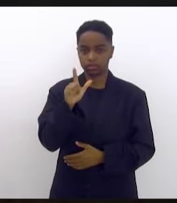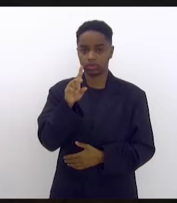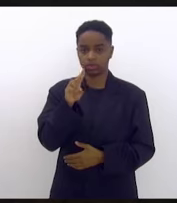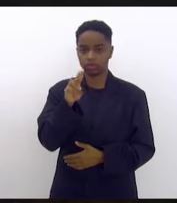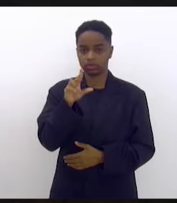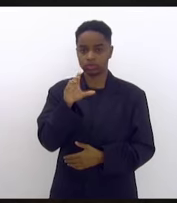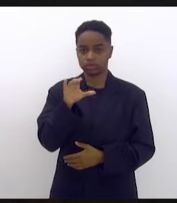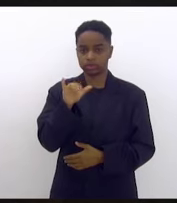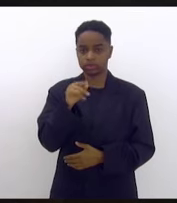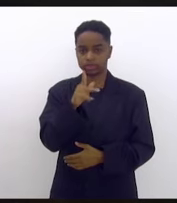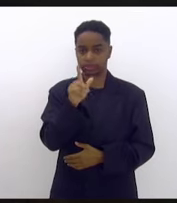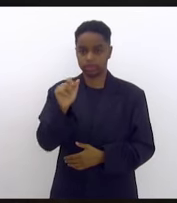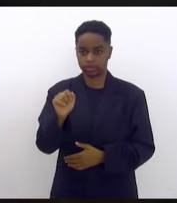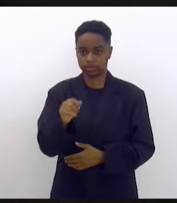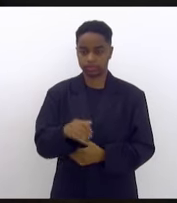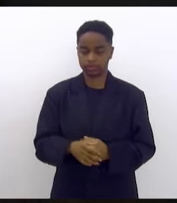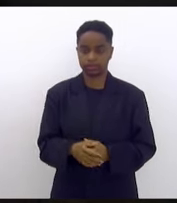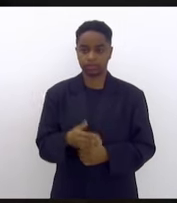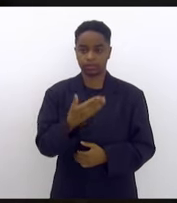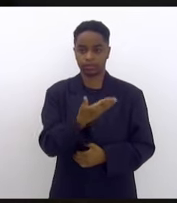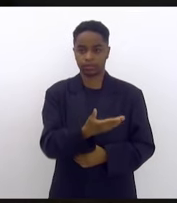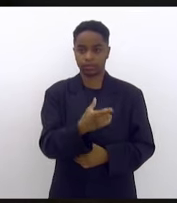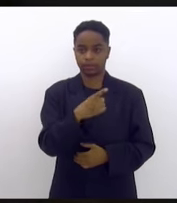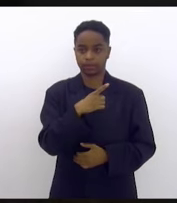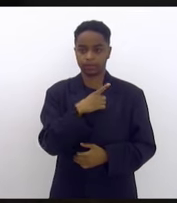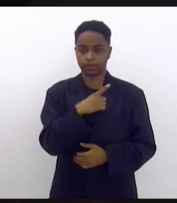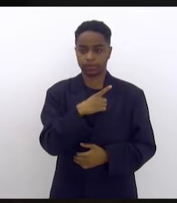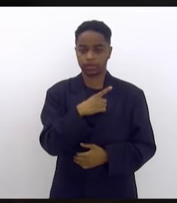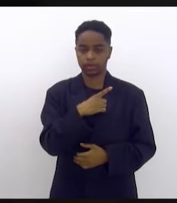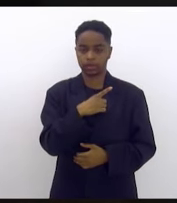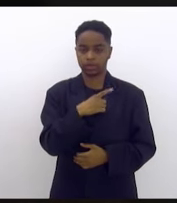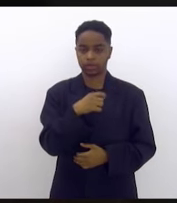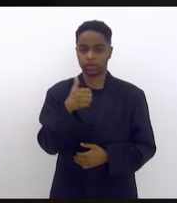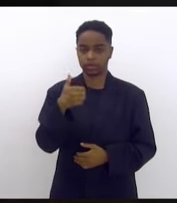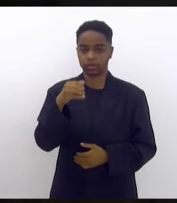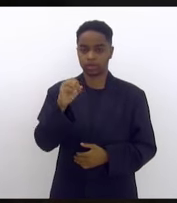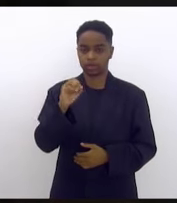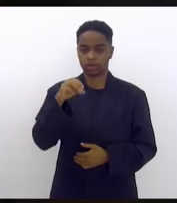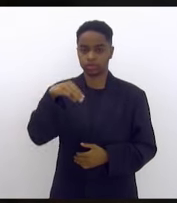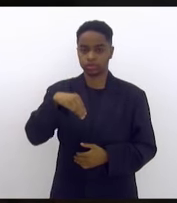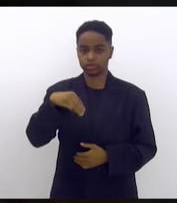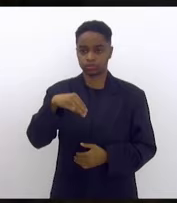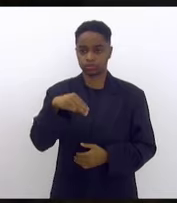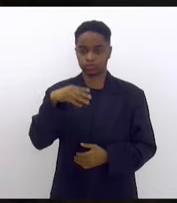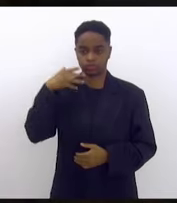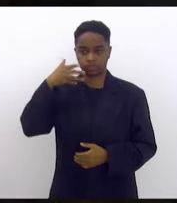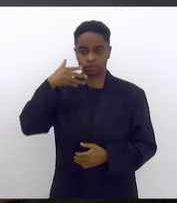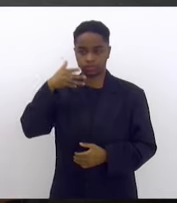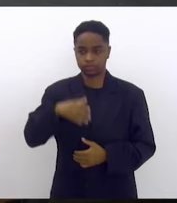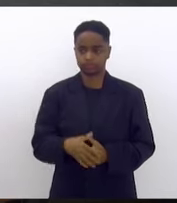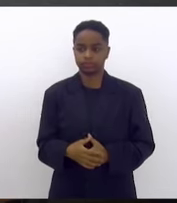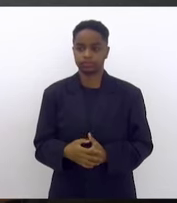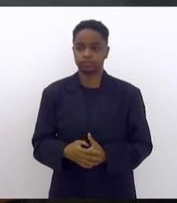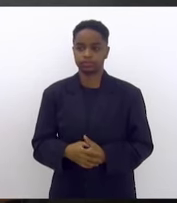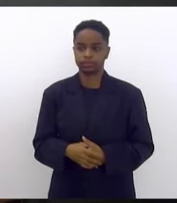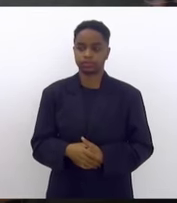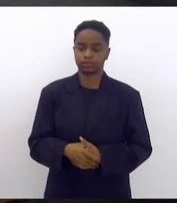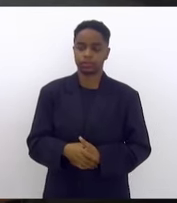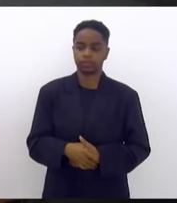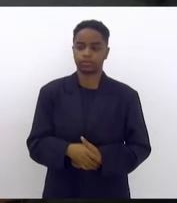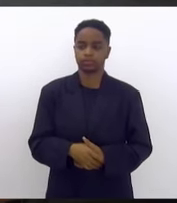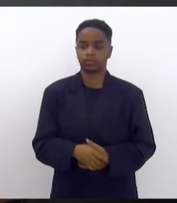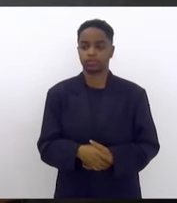Lucinha. Vossa Excelência dispõe de 10 minutos.